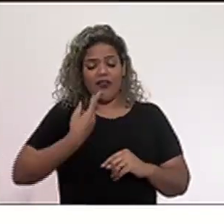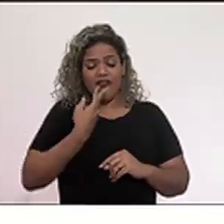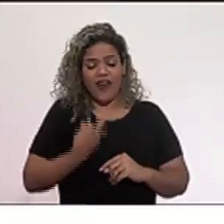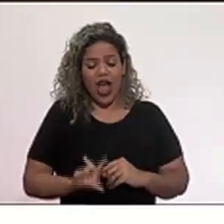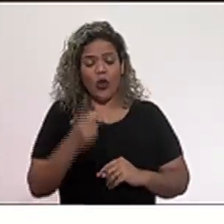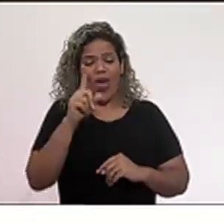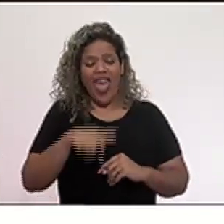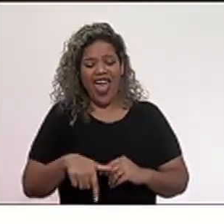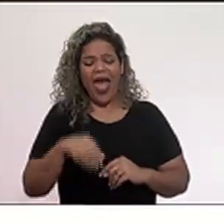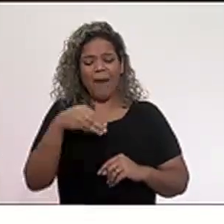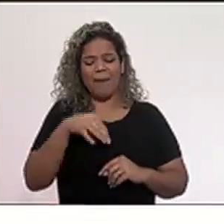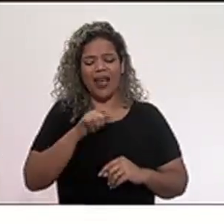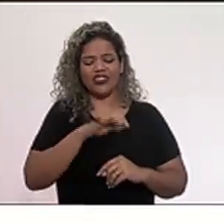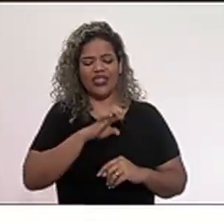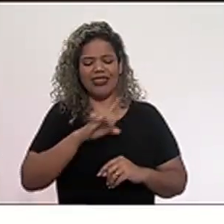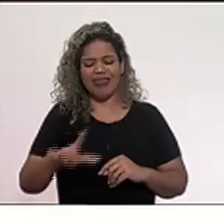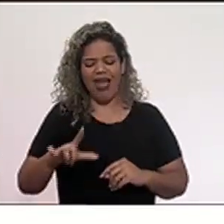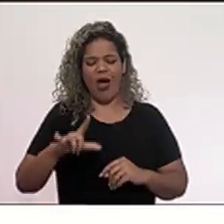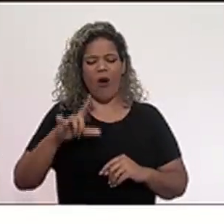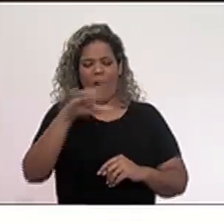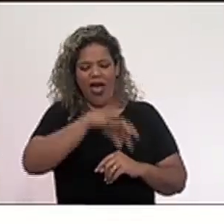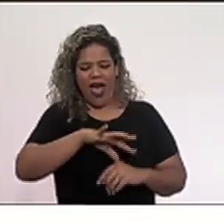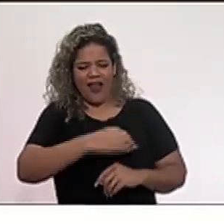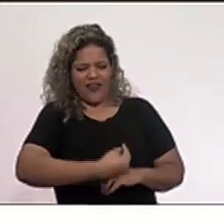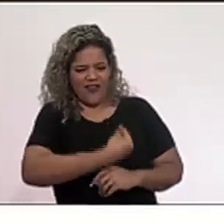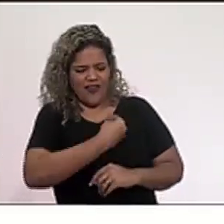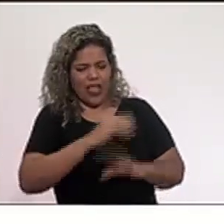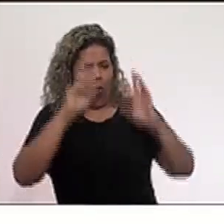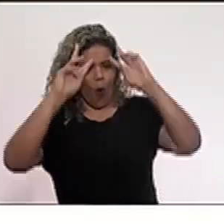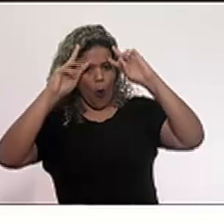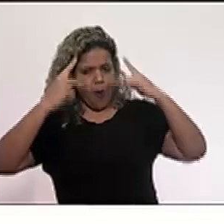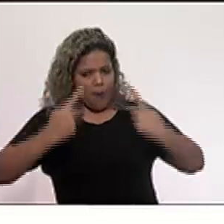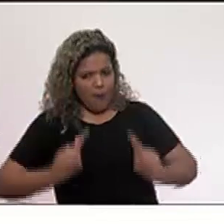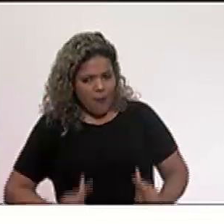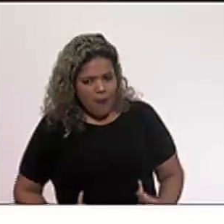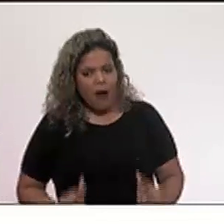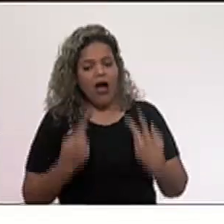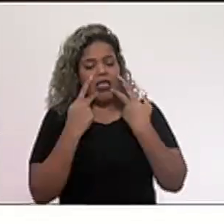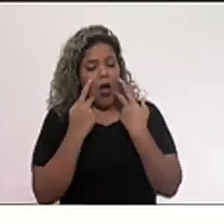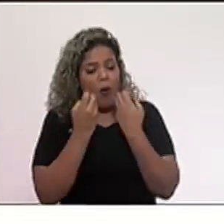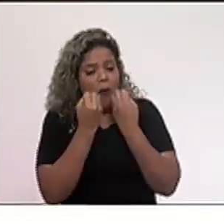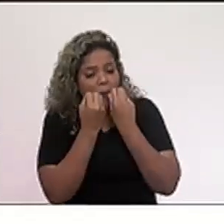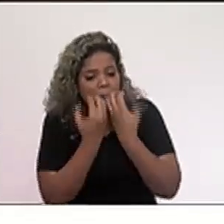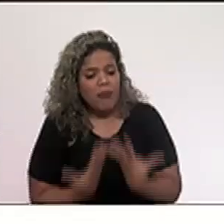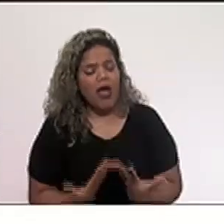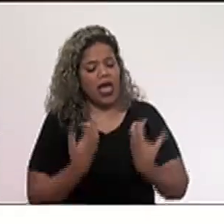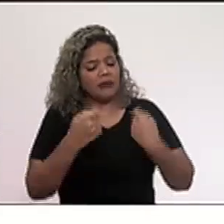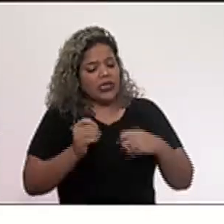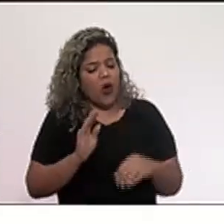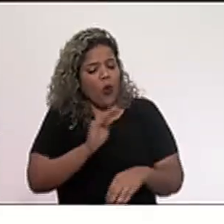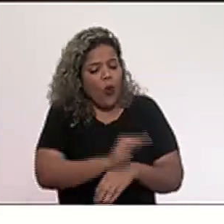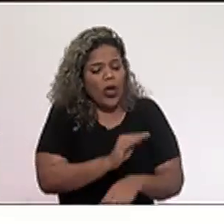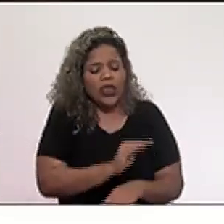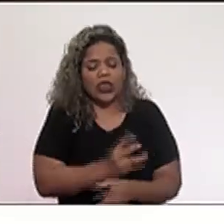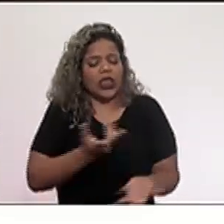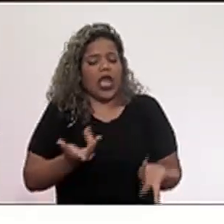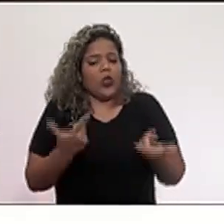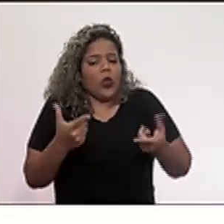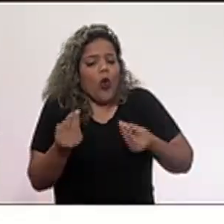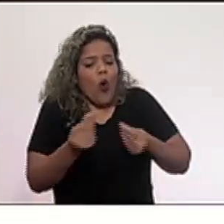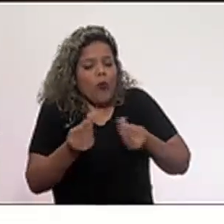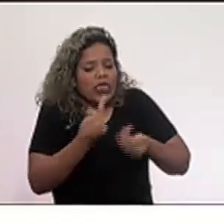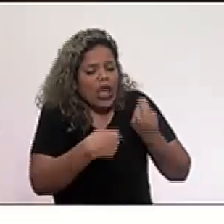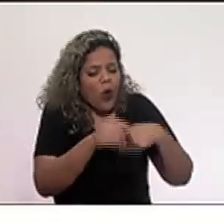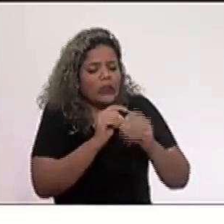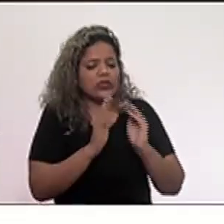de marginais. A vida humana, ela é um bem inalienável, inegociável.